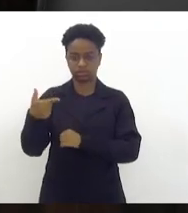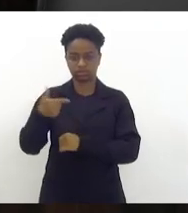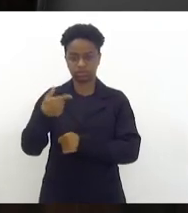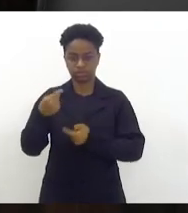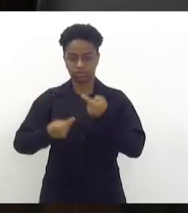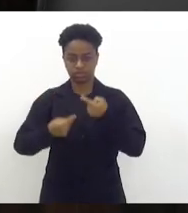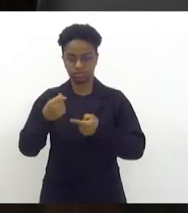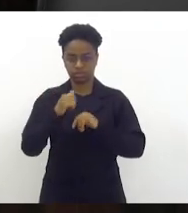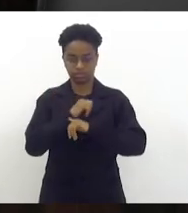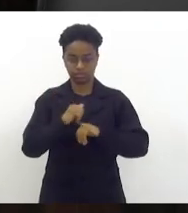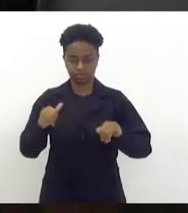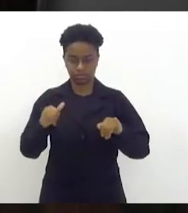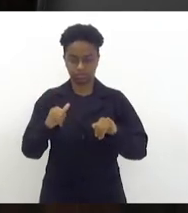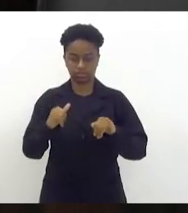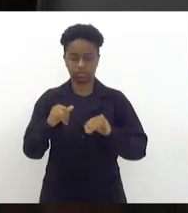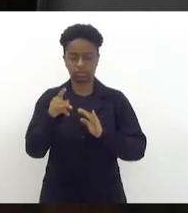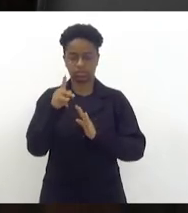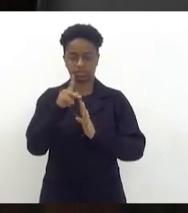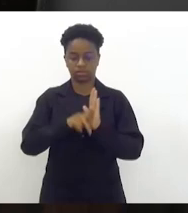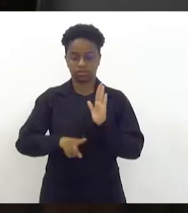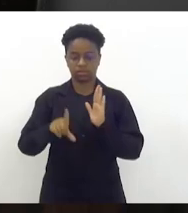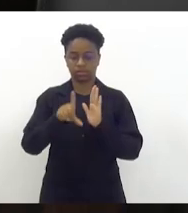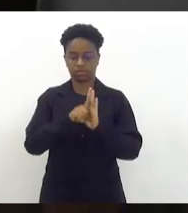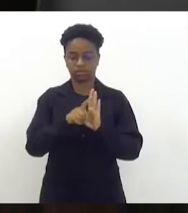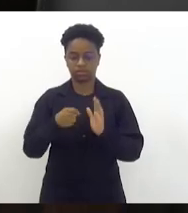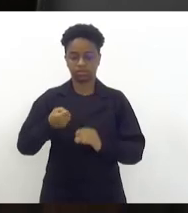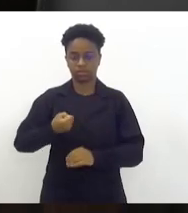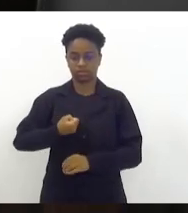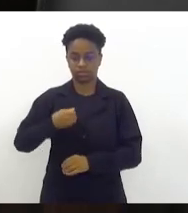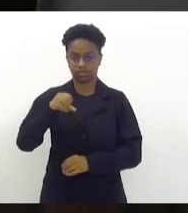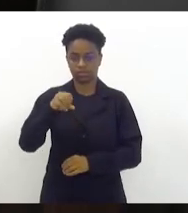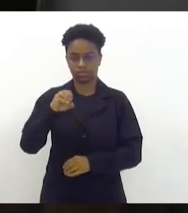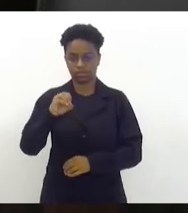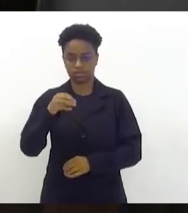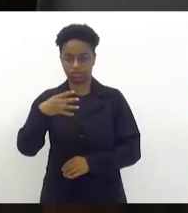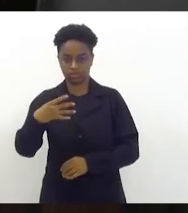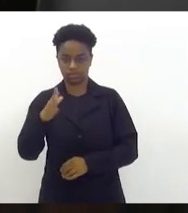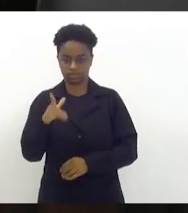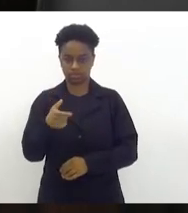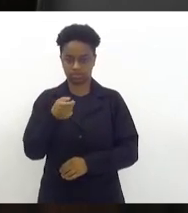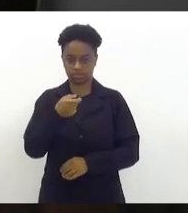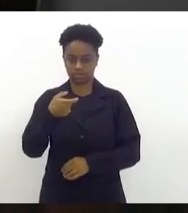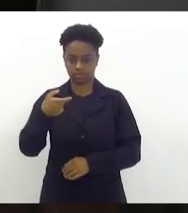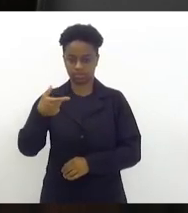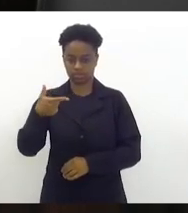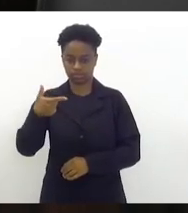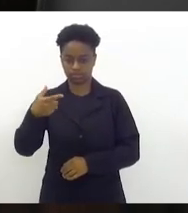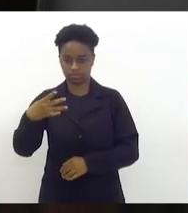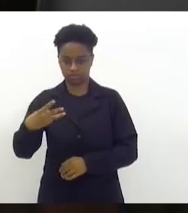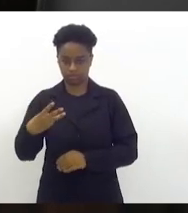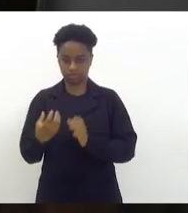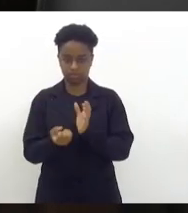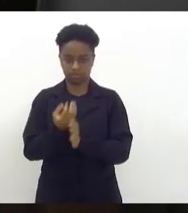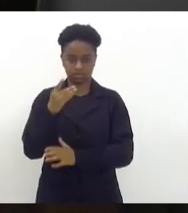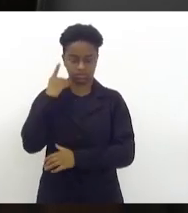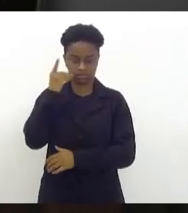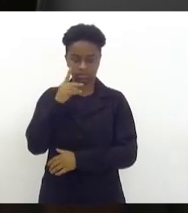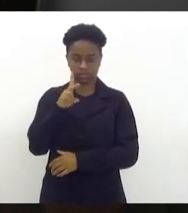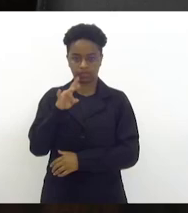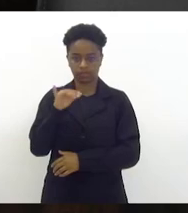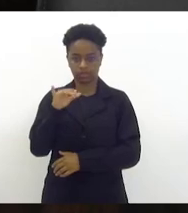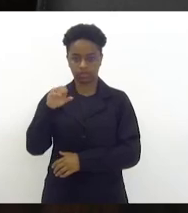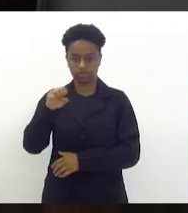Para a segunda discussão. Anuncio em projeto de lei número 904/2003, de autoria do deputado